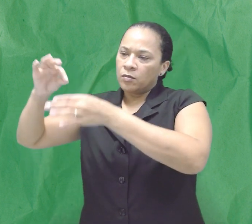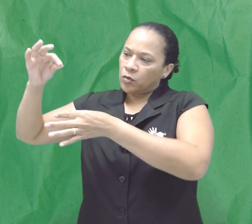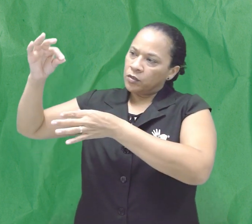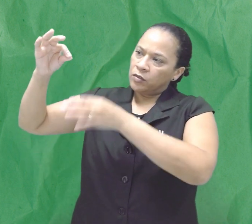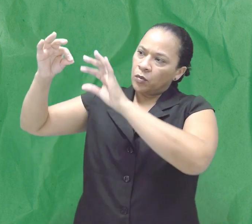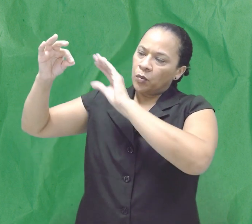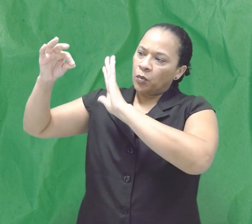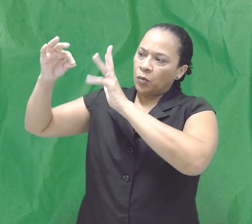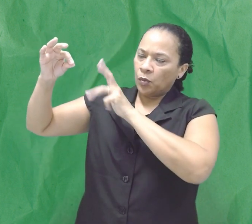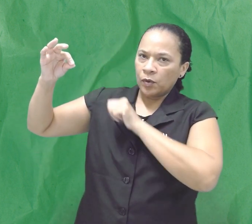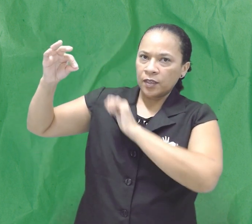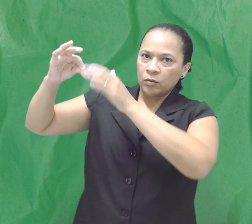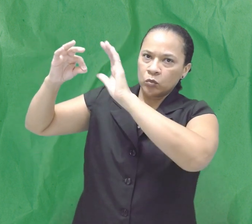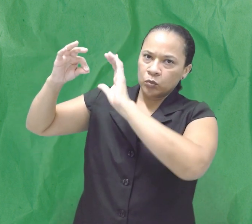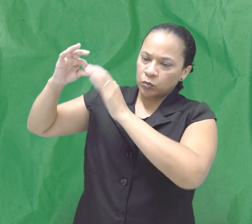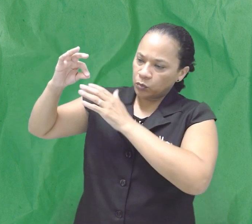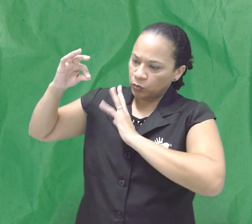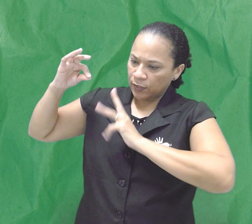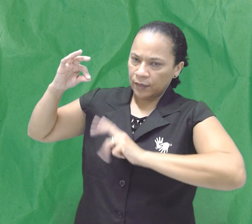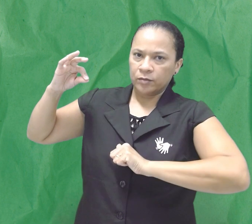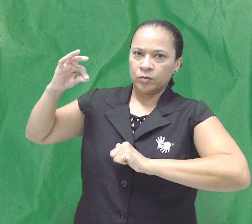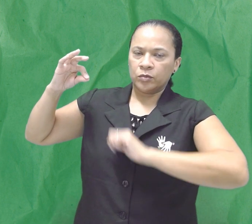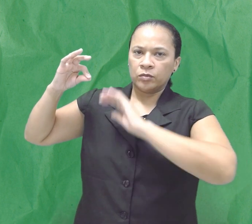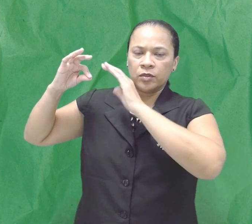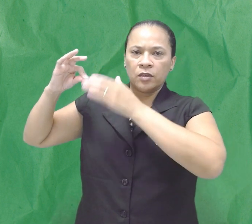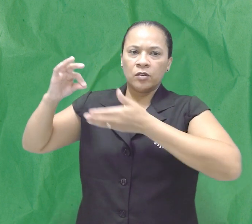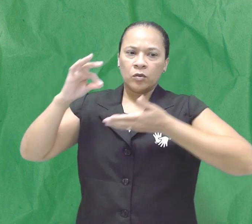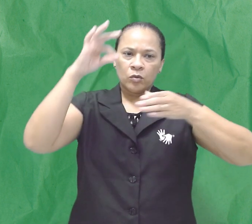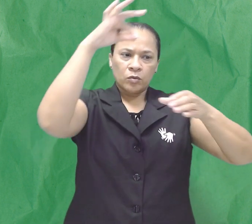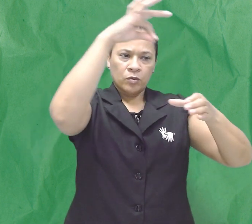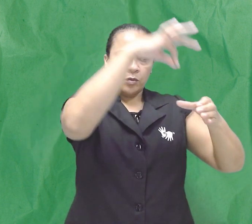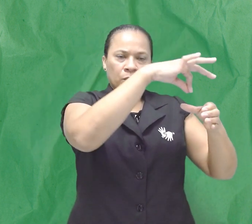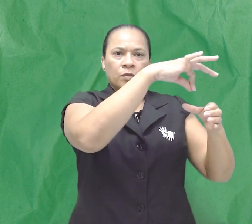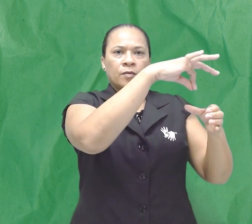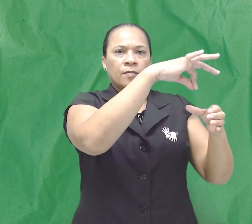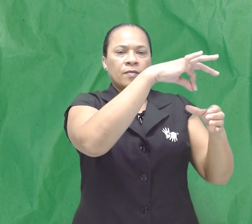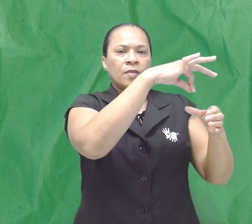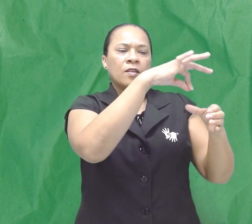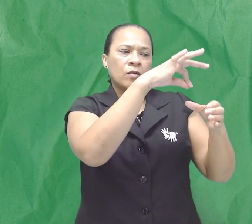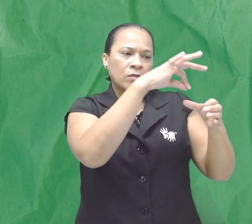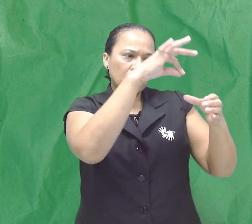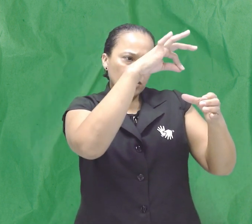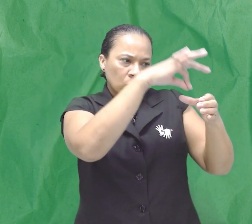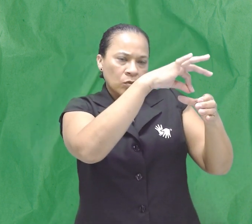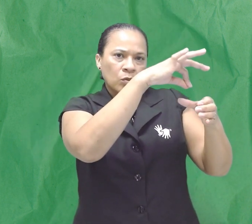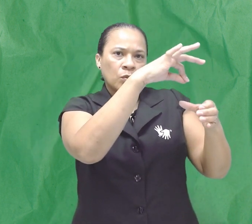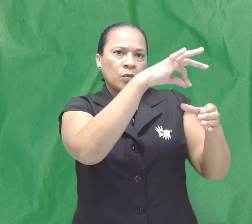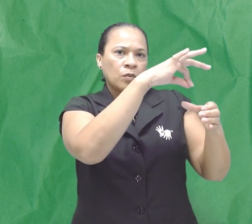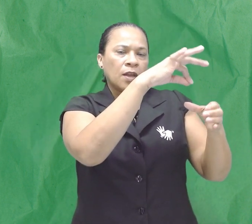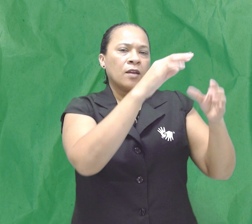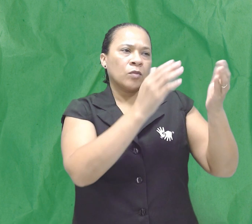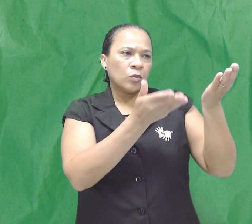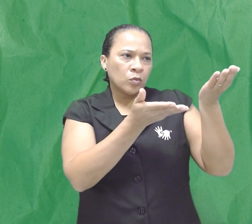na solução do segundo padrão que o aparelho pediu. Coloca para calibrar, ele vai fazer a leitura. Feito isso, o